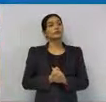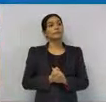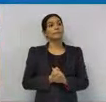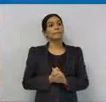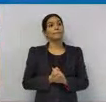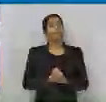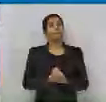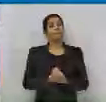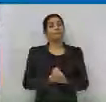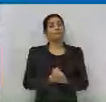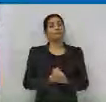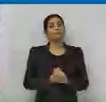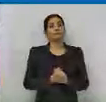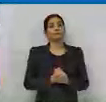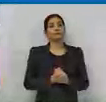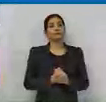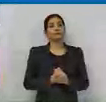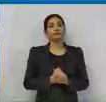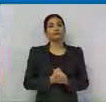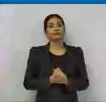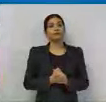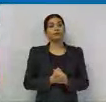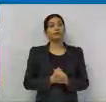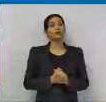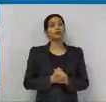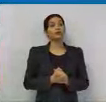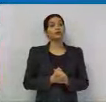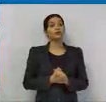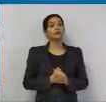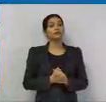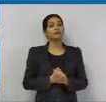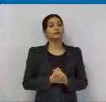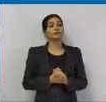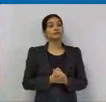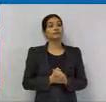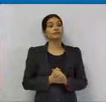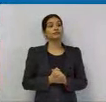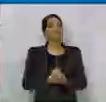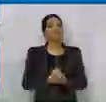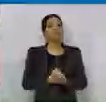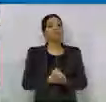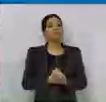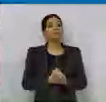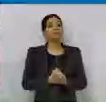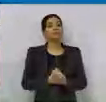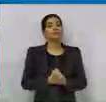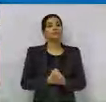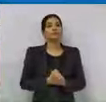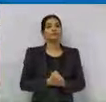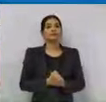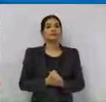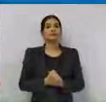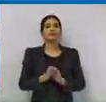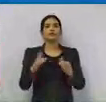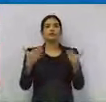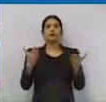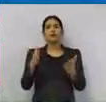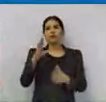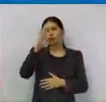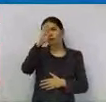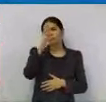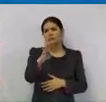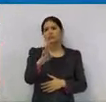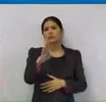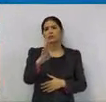na rede. Desculpe, na rede em vermelho. Qual é o principal aumento? Nos